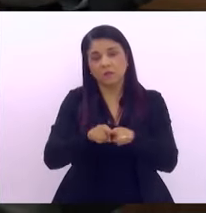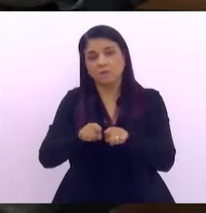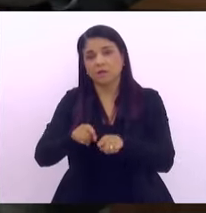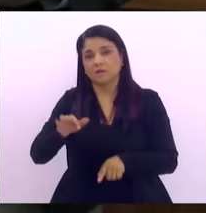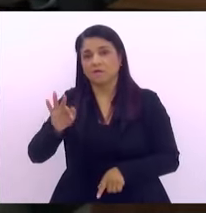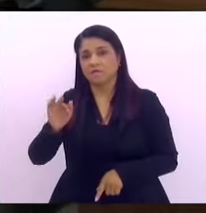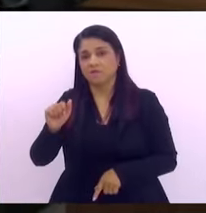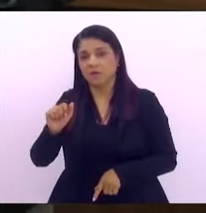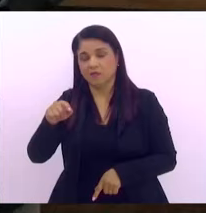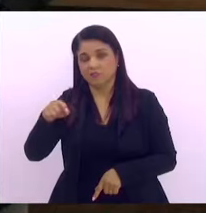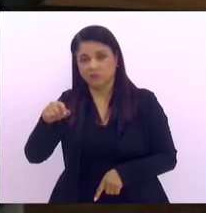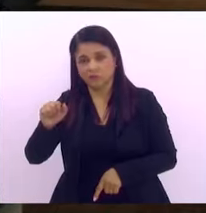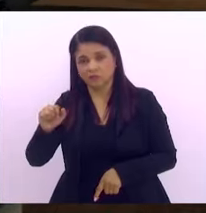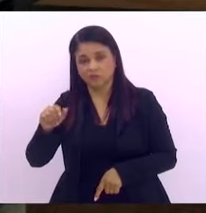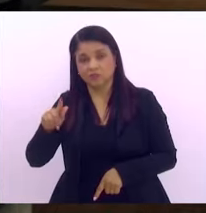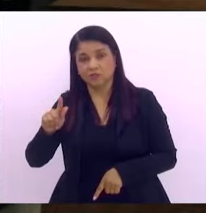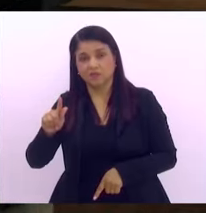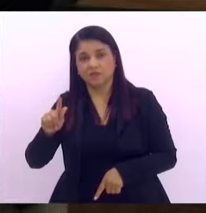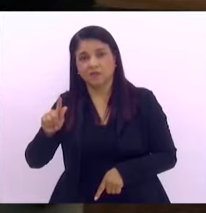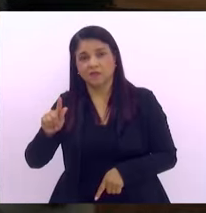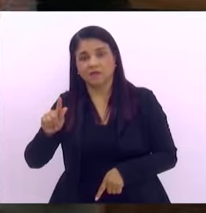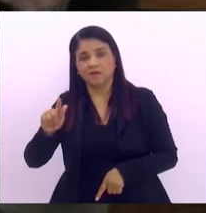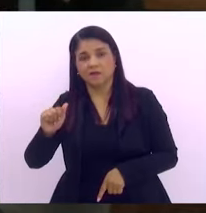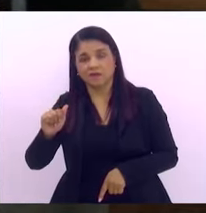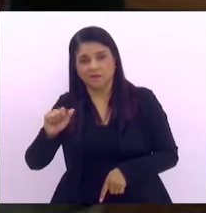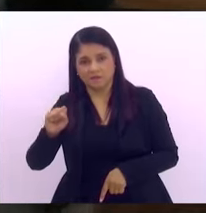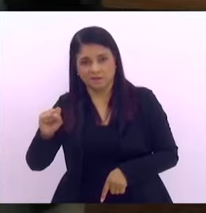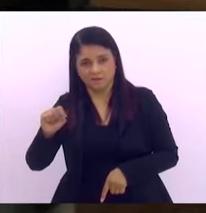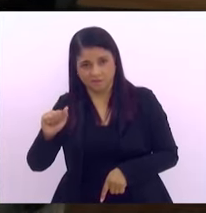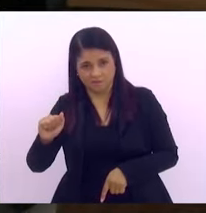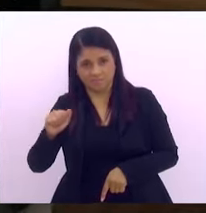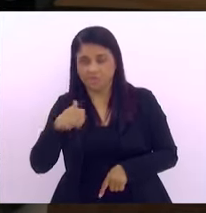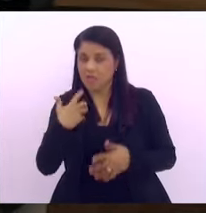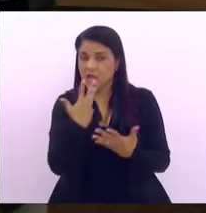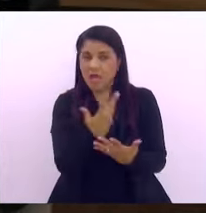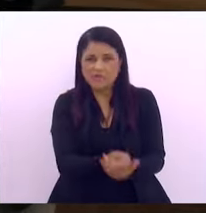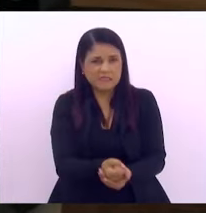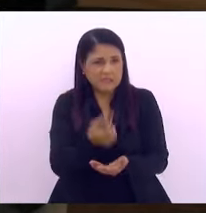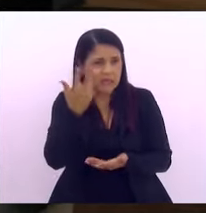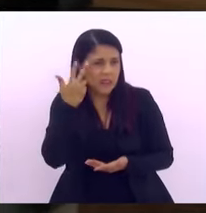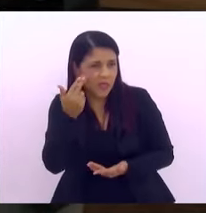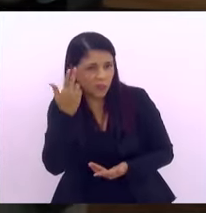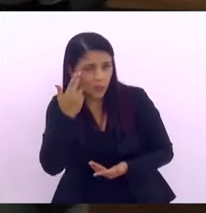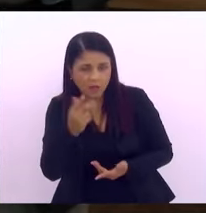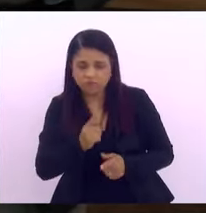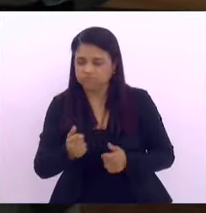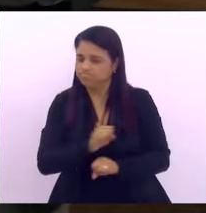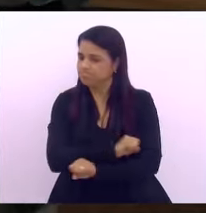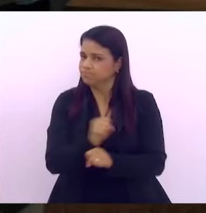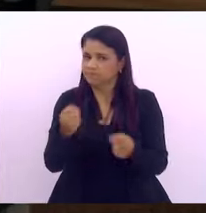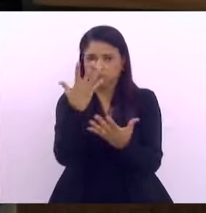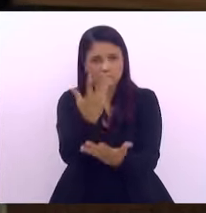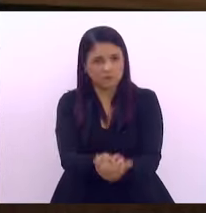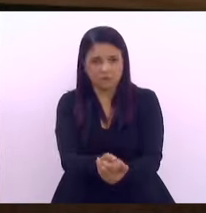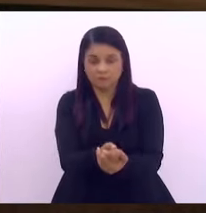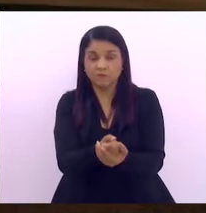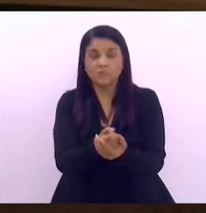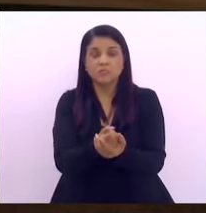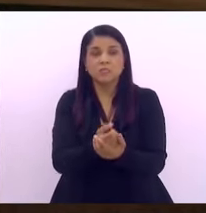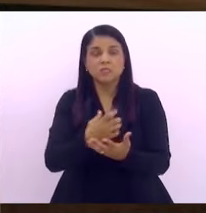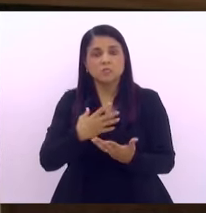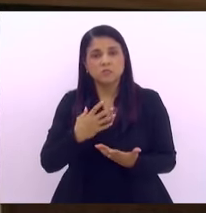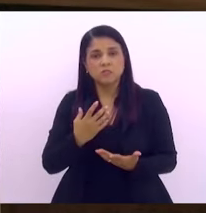Gaza. Não podemos aceitar com naturalidade nada disso e condenar fortemente o